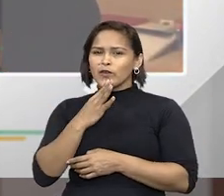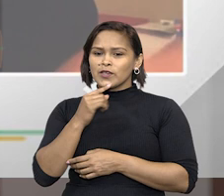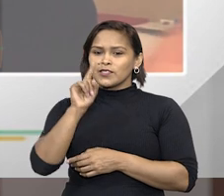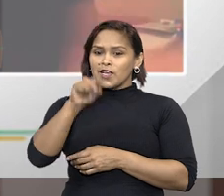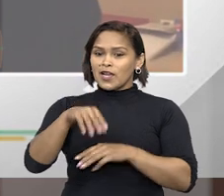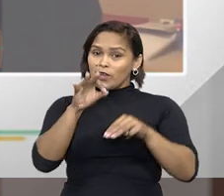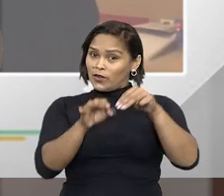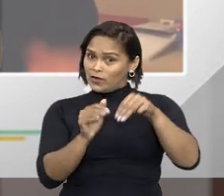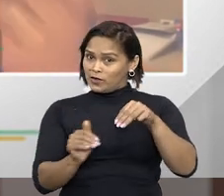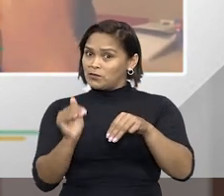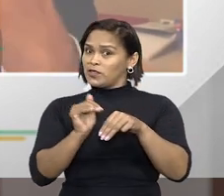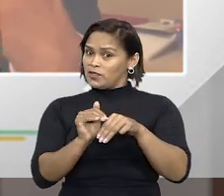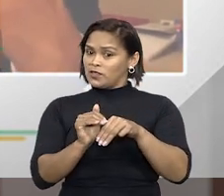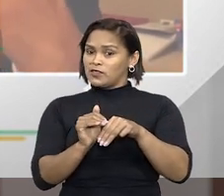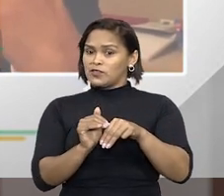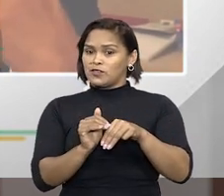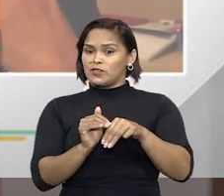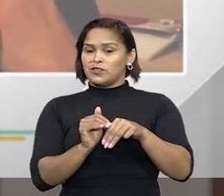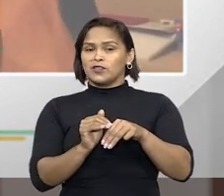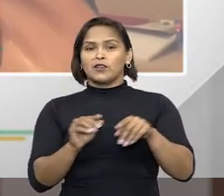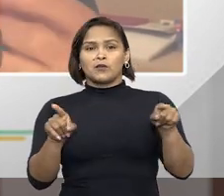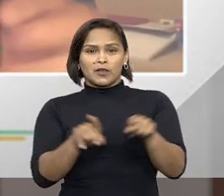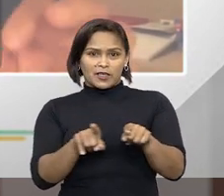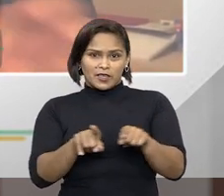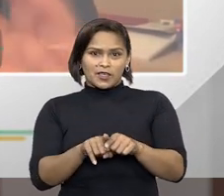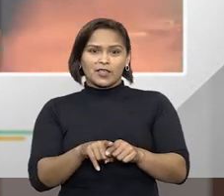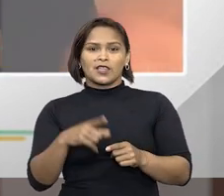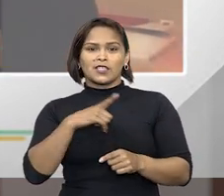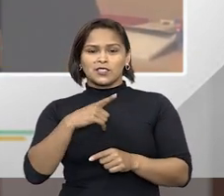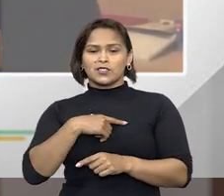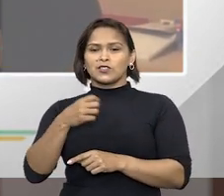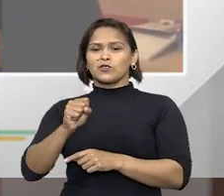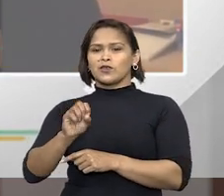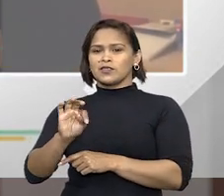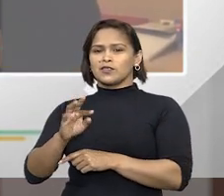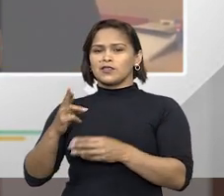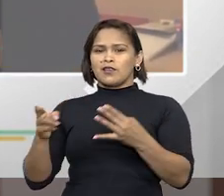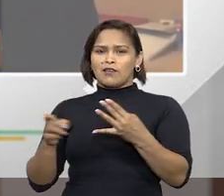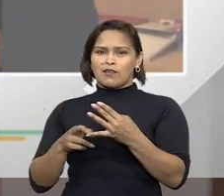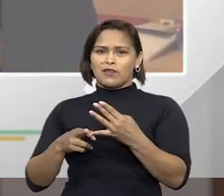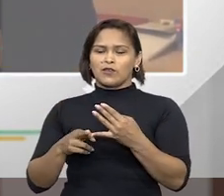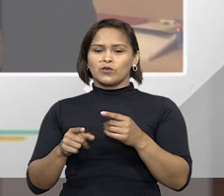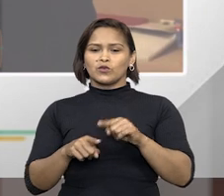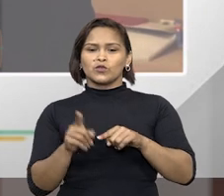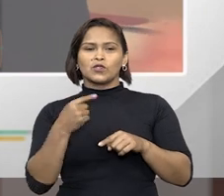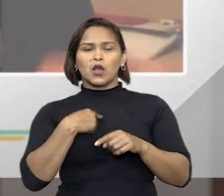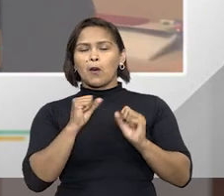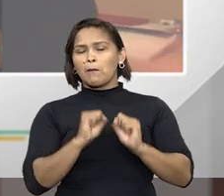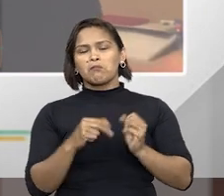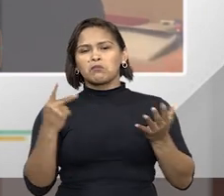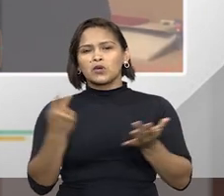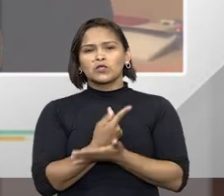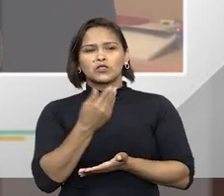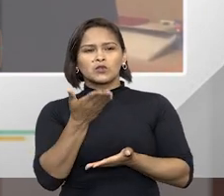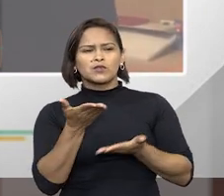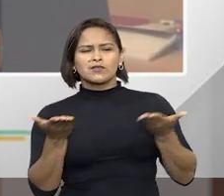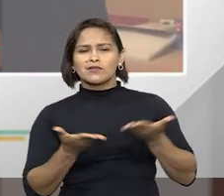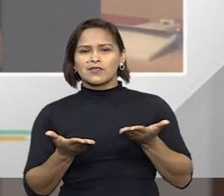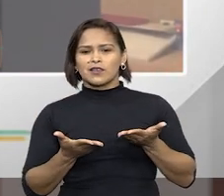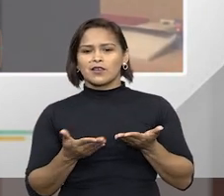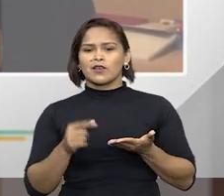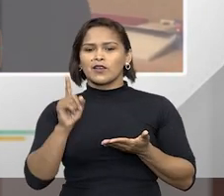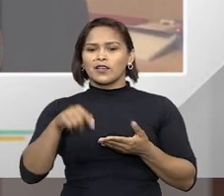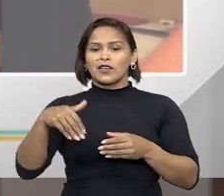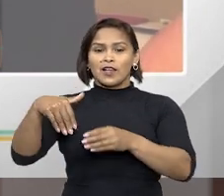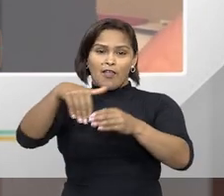do Tribunal Federal, que ele também tinha sido do Tribunal Federal de Recursos. Ele disse, a única coisa que pode acontecer com você aqui agora é ser voto vencido, então